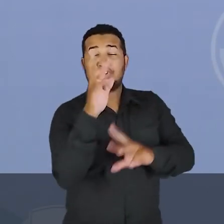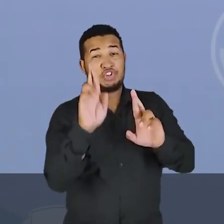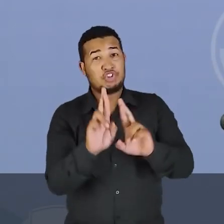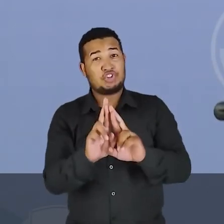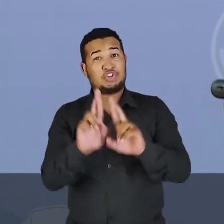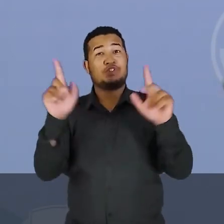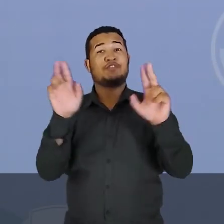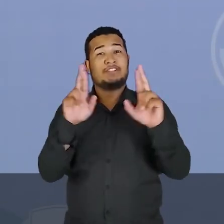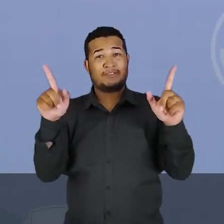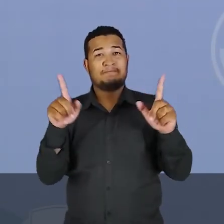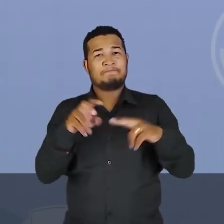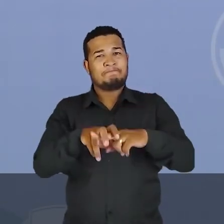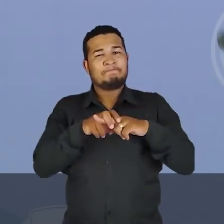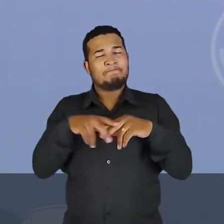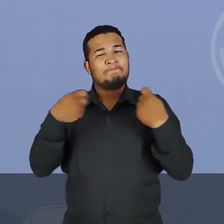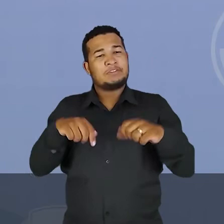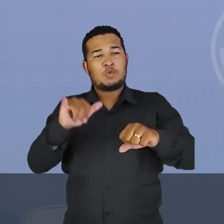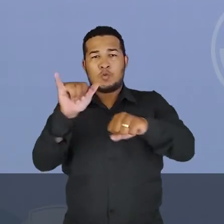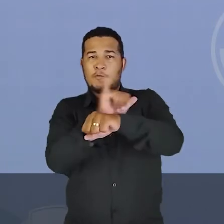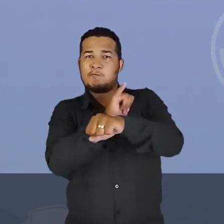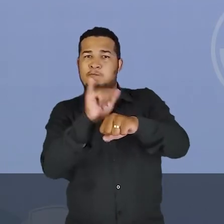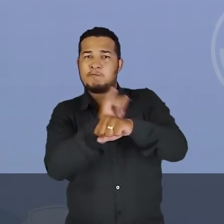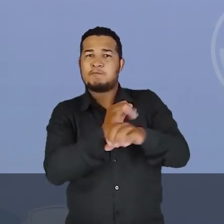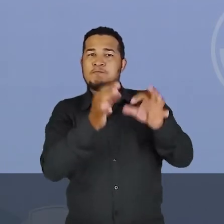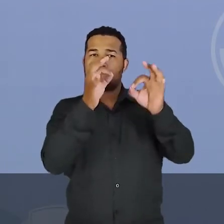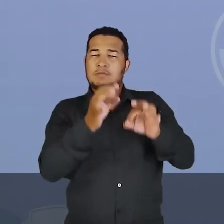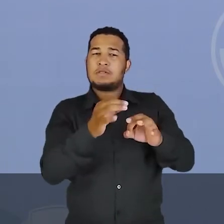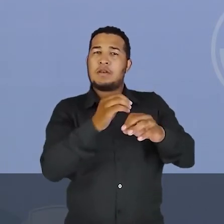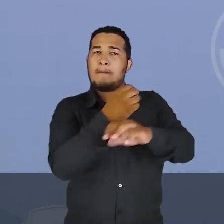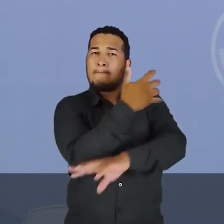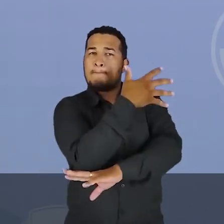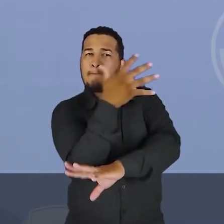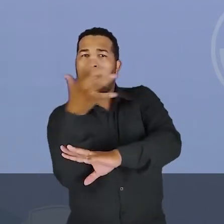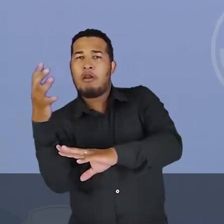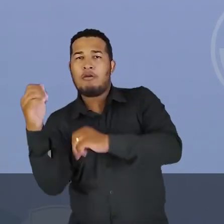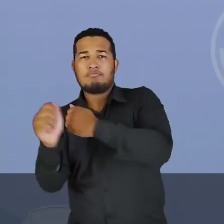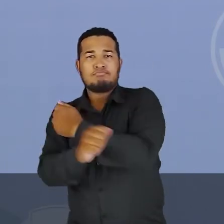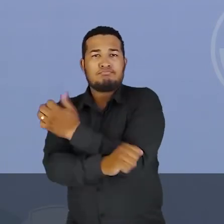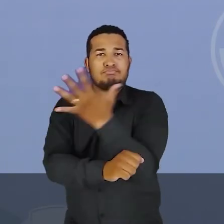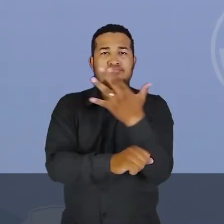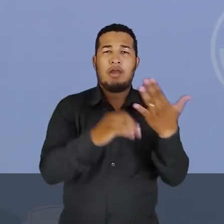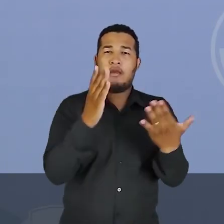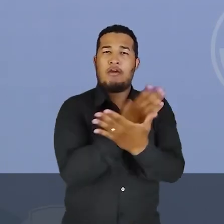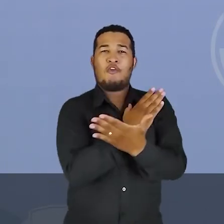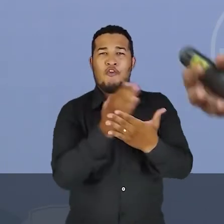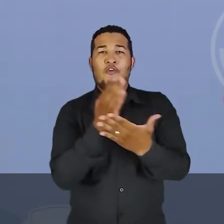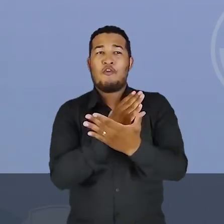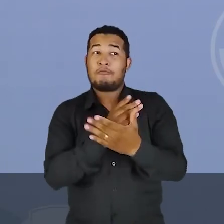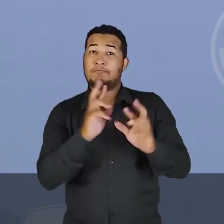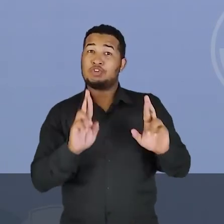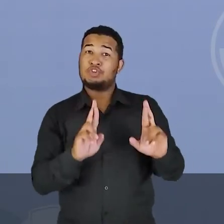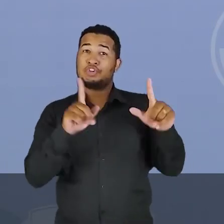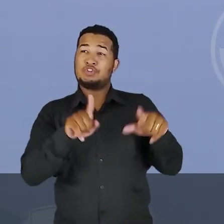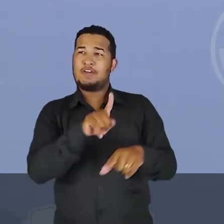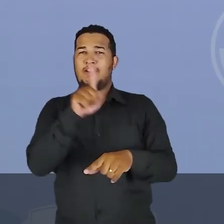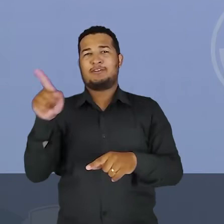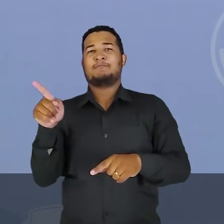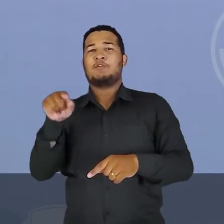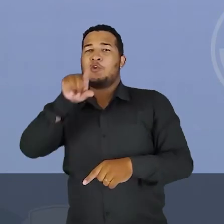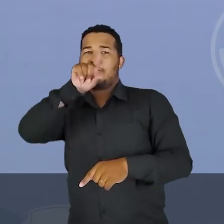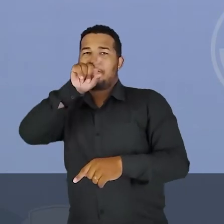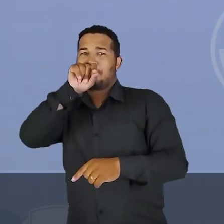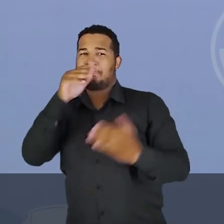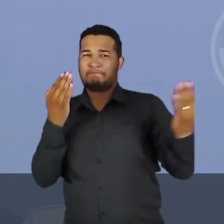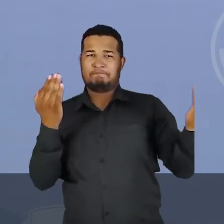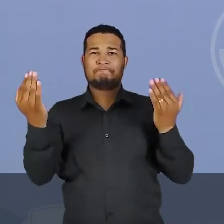completamente diferente, então você vai ter que utilizar espécies de plantas, né, para recuperar a vegetação, para a manutenção daquela nascente